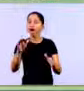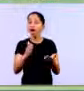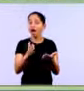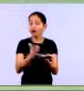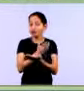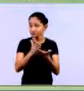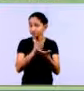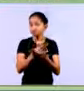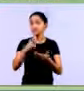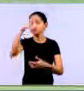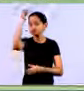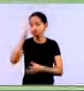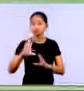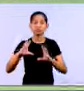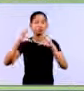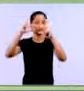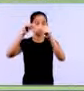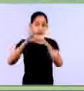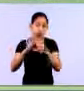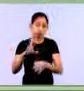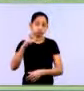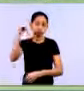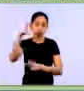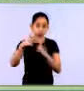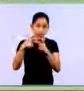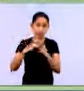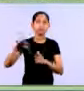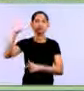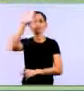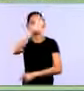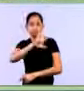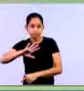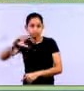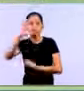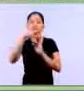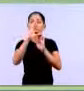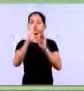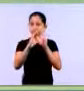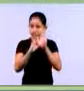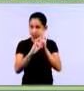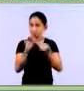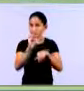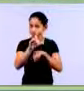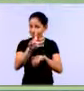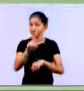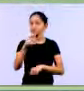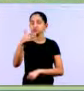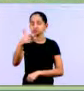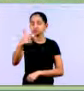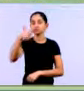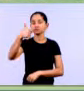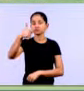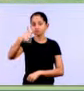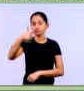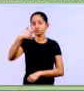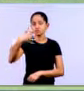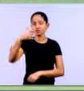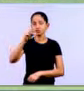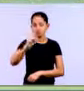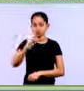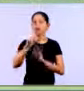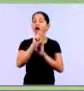interesse nacional, previsto no 148 da Constituição. E vale lembrar que esse empréstimo,